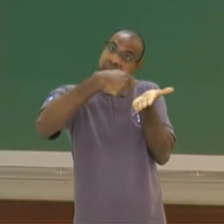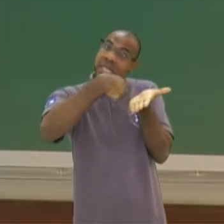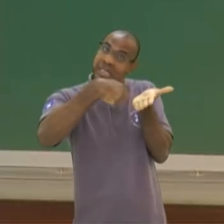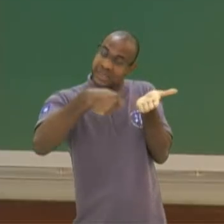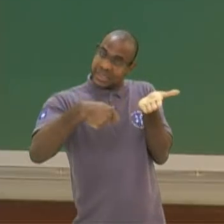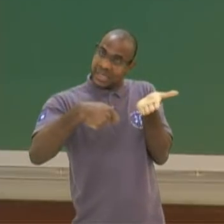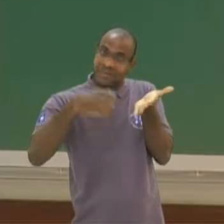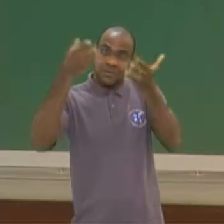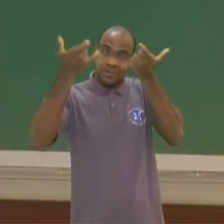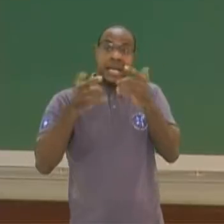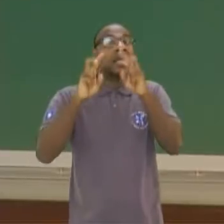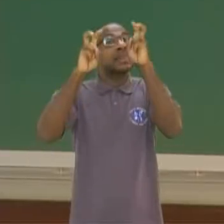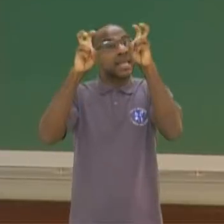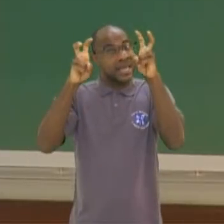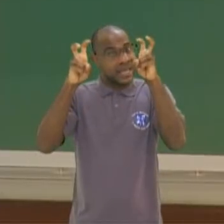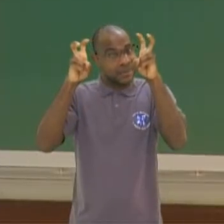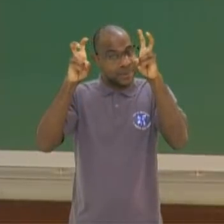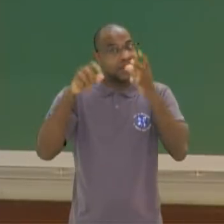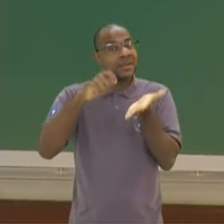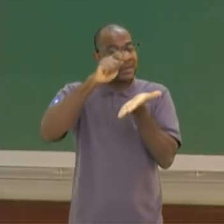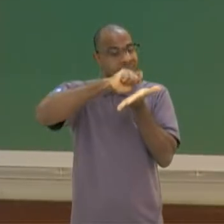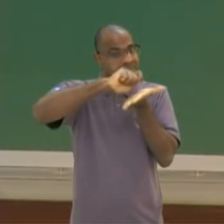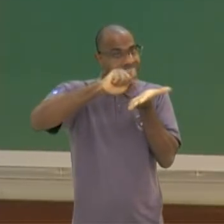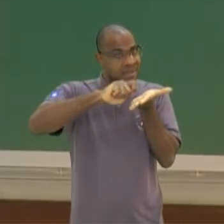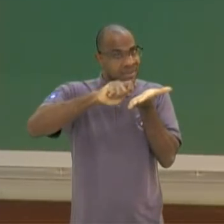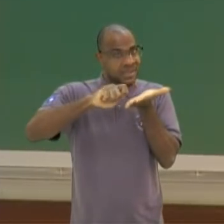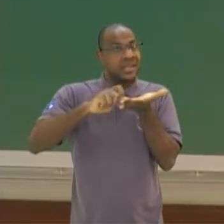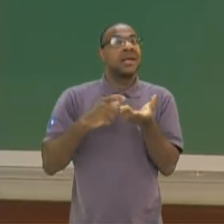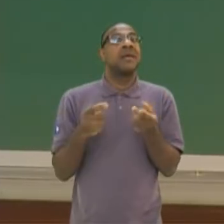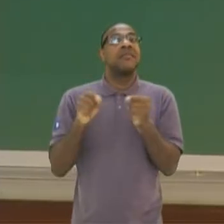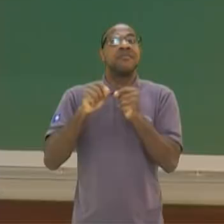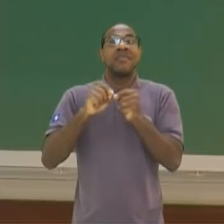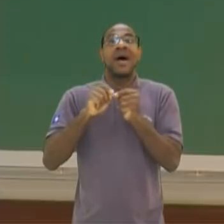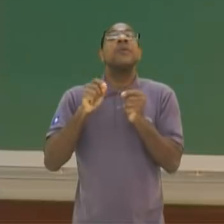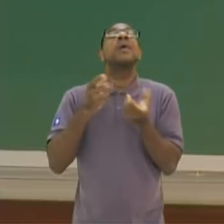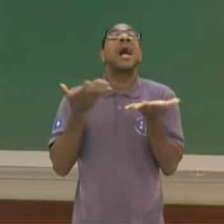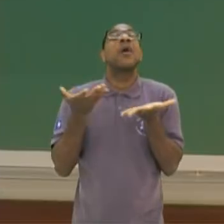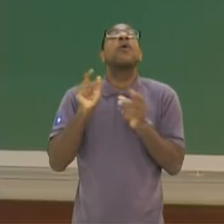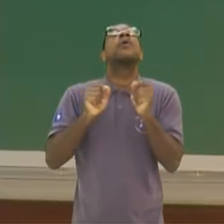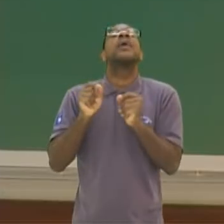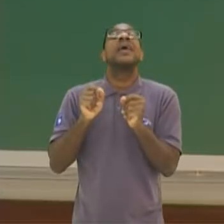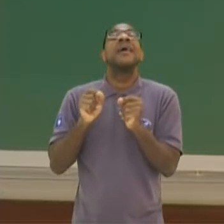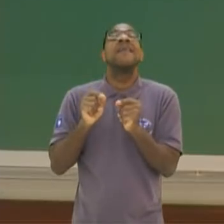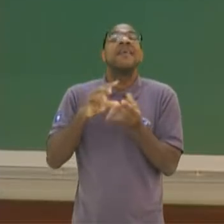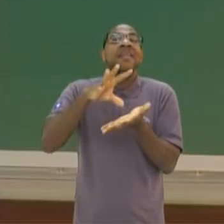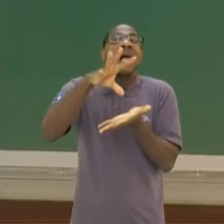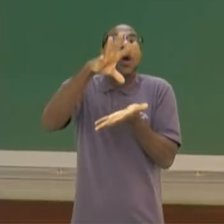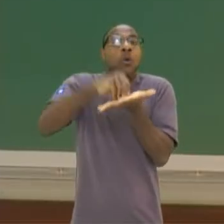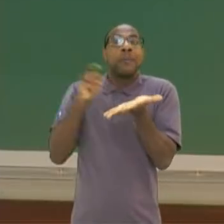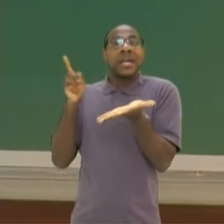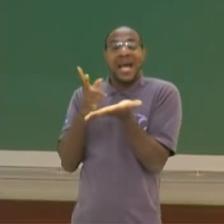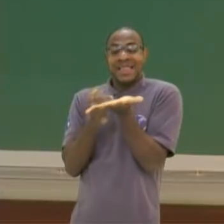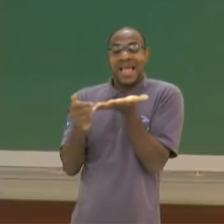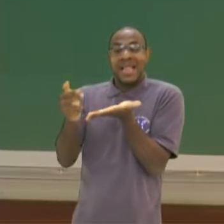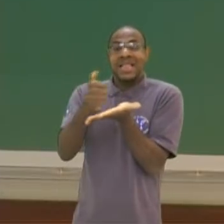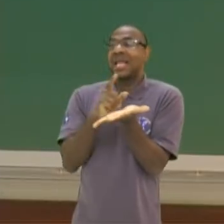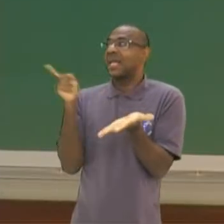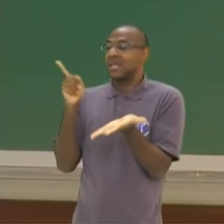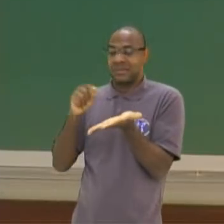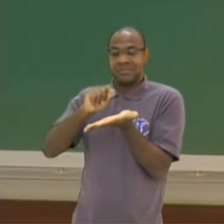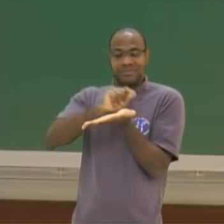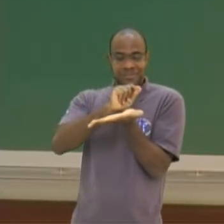a atmosfera, parte 2, e eu vou pedir que vocês façam um desenho dessas camadas para mim. Mas Fabiano, eu não